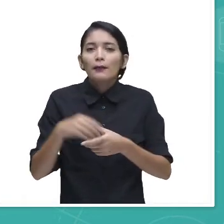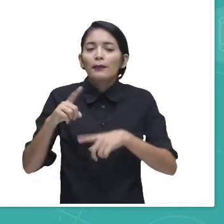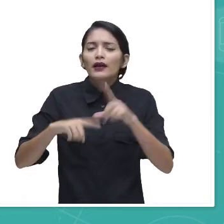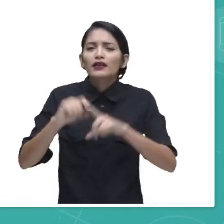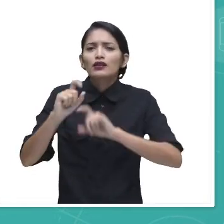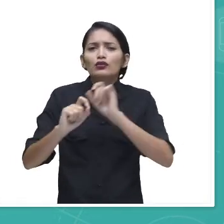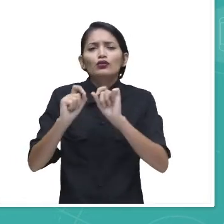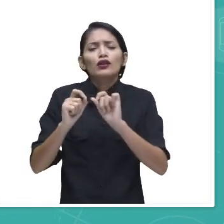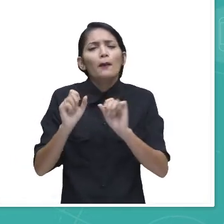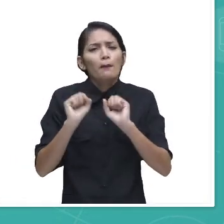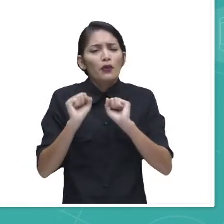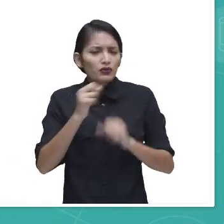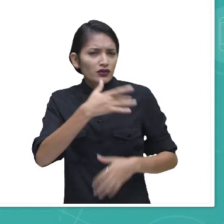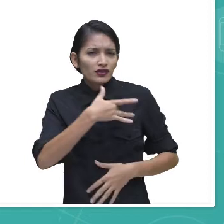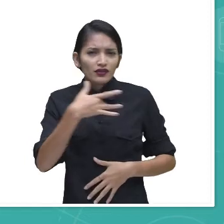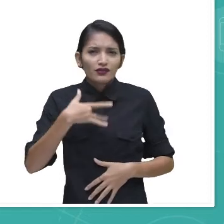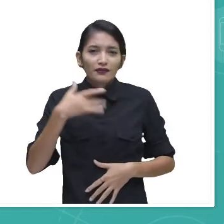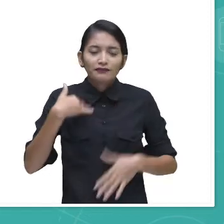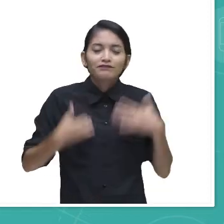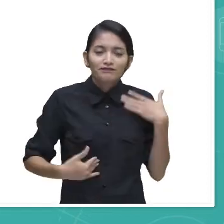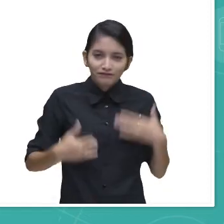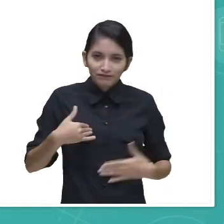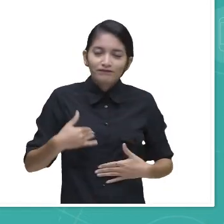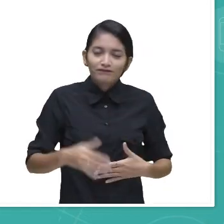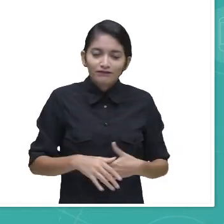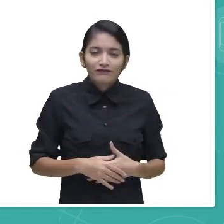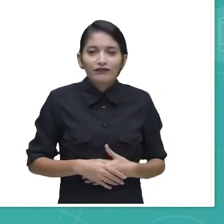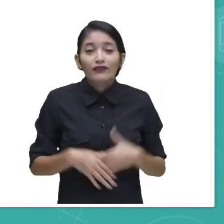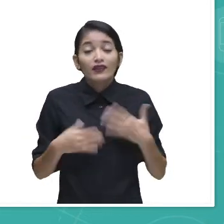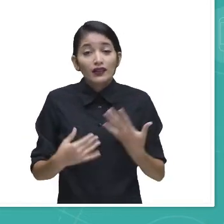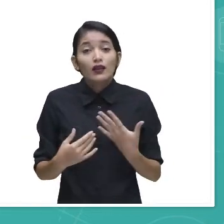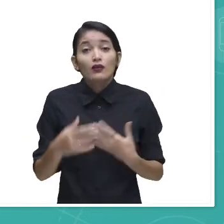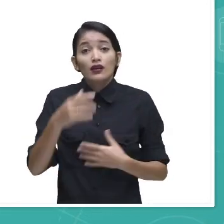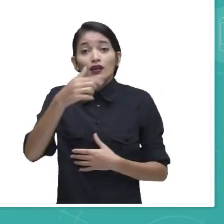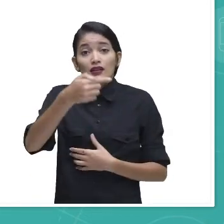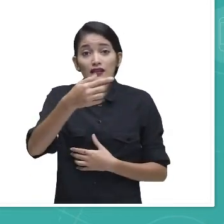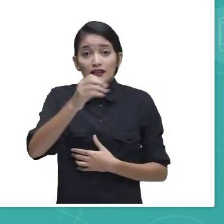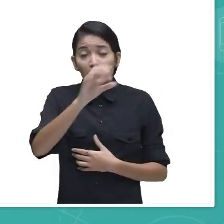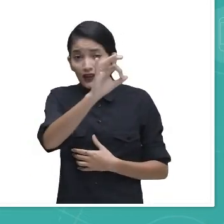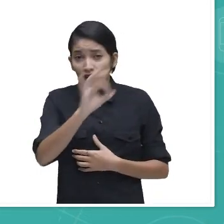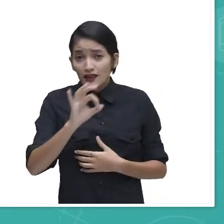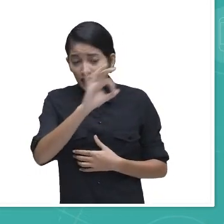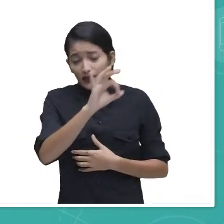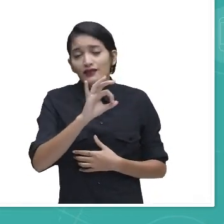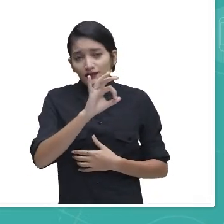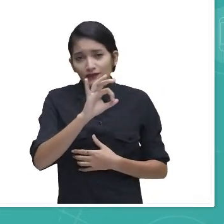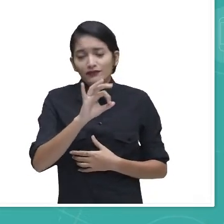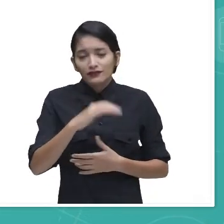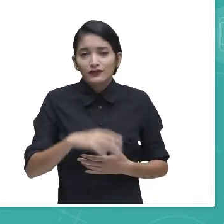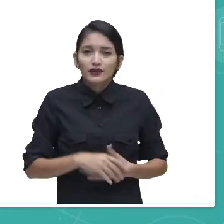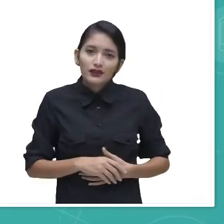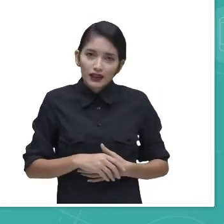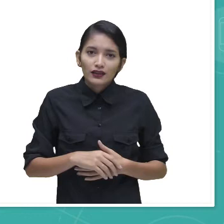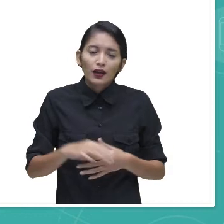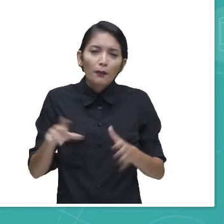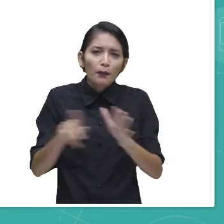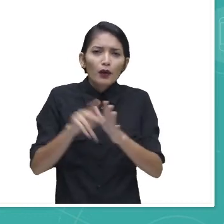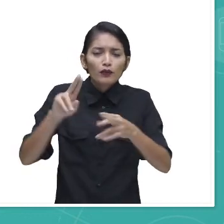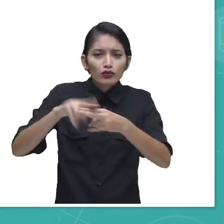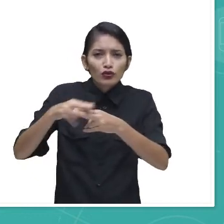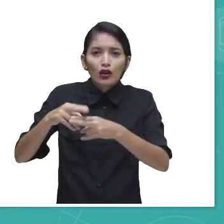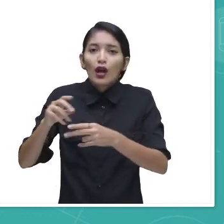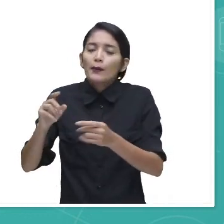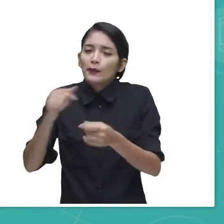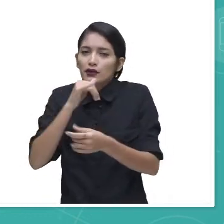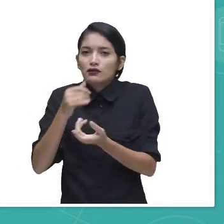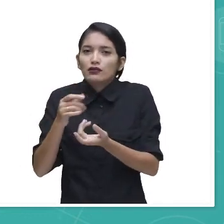algo que seja saudável para o seu corpo. Então ele diz, olha, 70% de cacau. Então significa que tem pouco